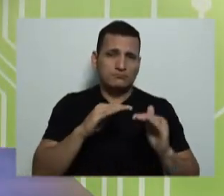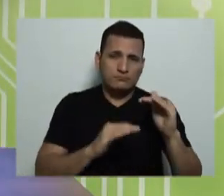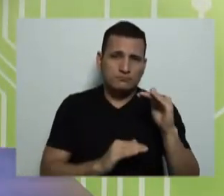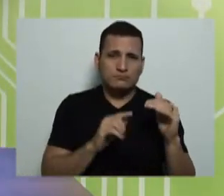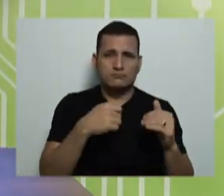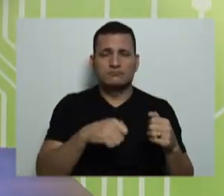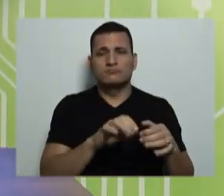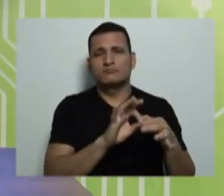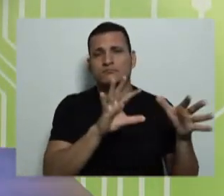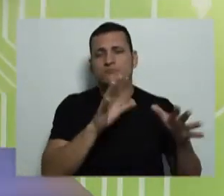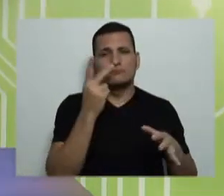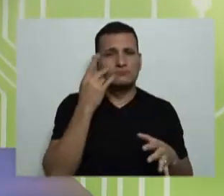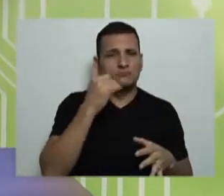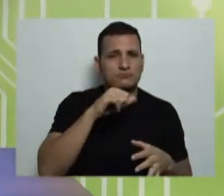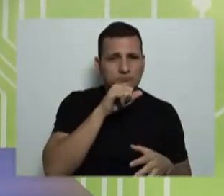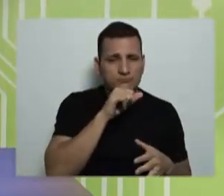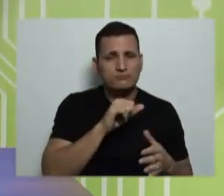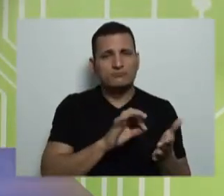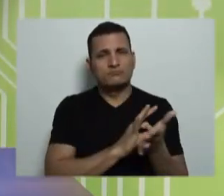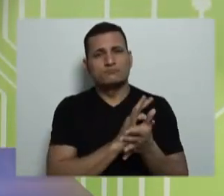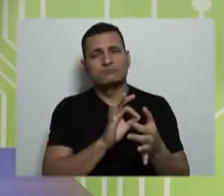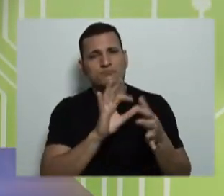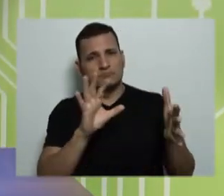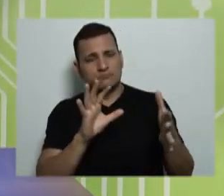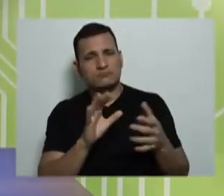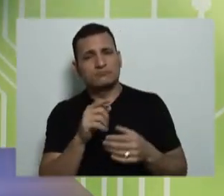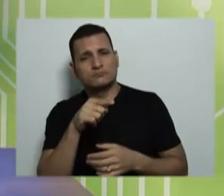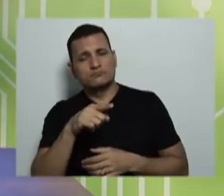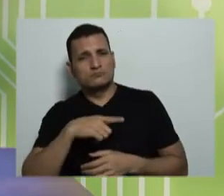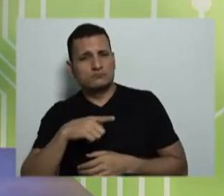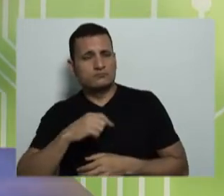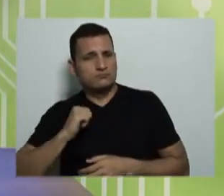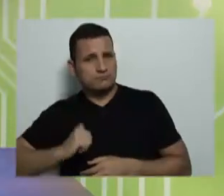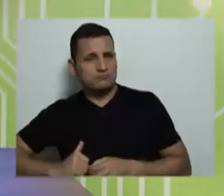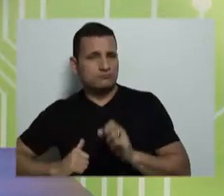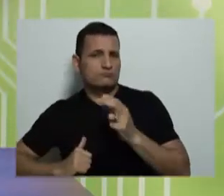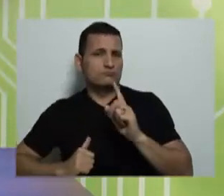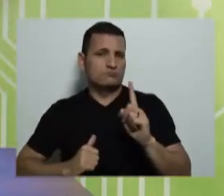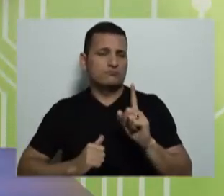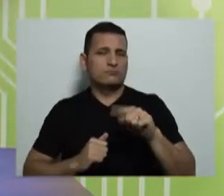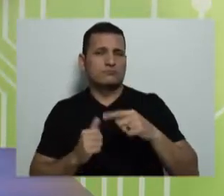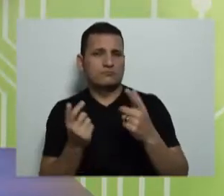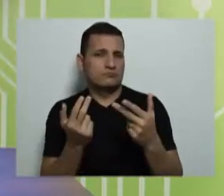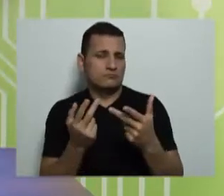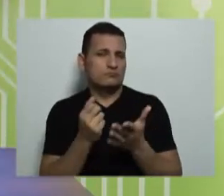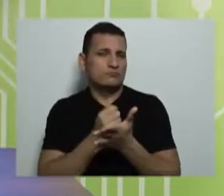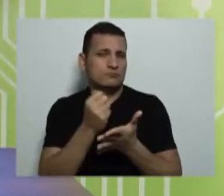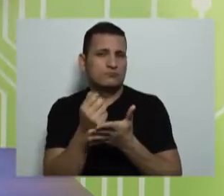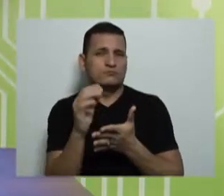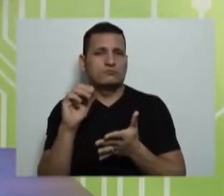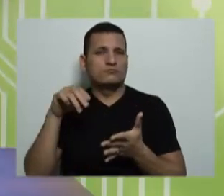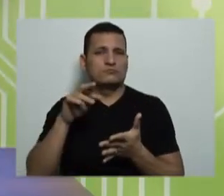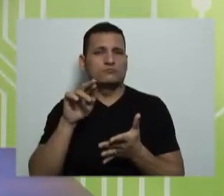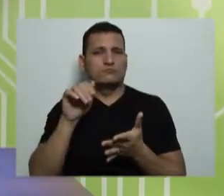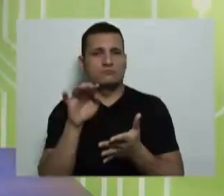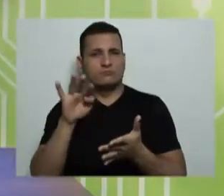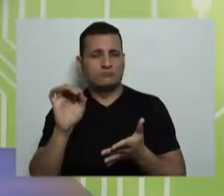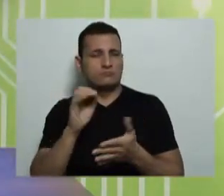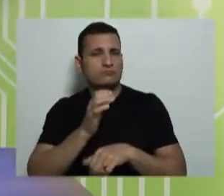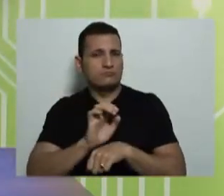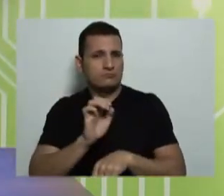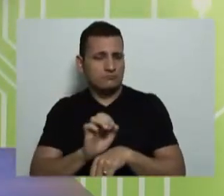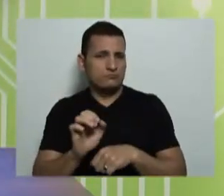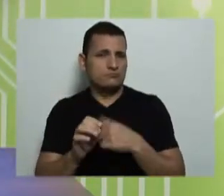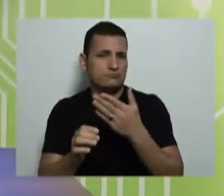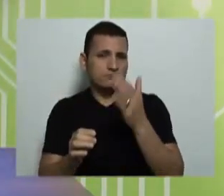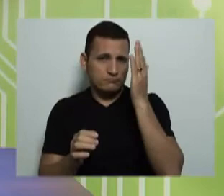estabelecido se vai ter bolsa ou não. É como se fosse um contrato de estágio. A gente sabe que a gente não pode iniciar uma relação dessa natureza sem esse